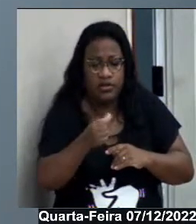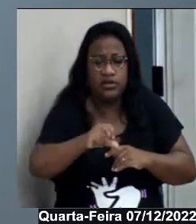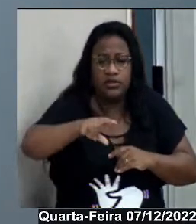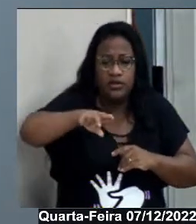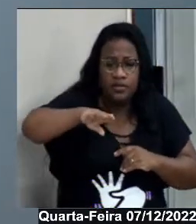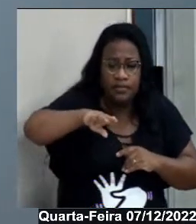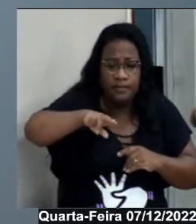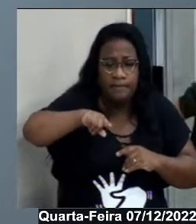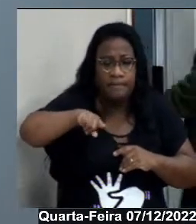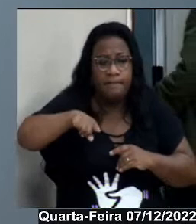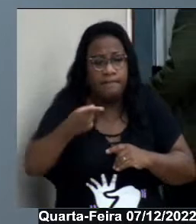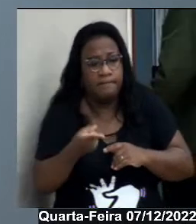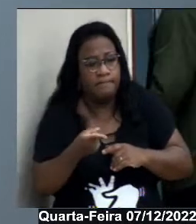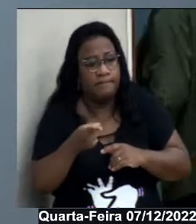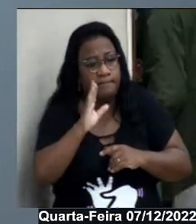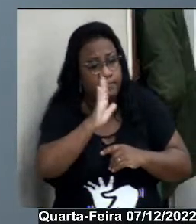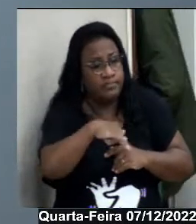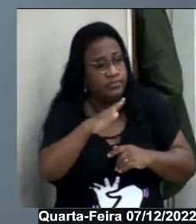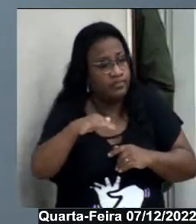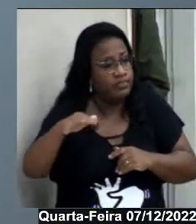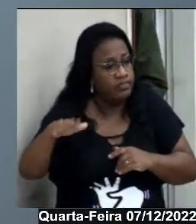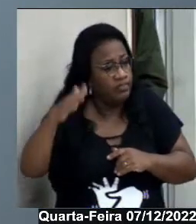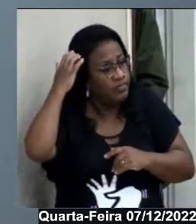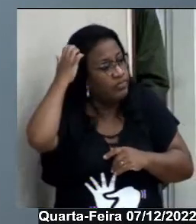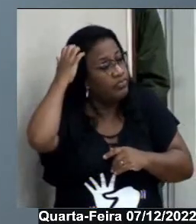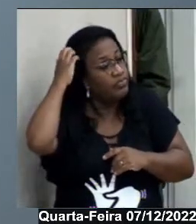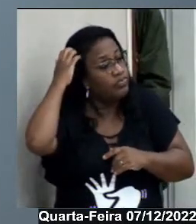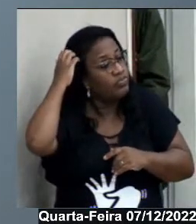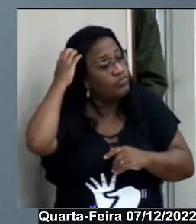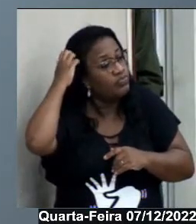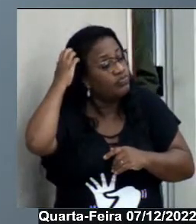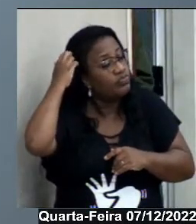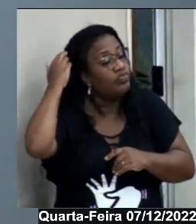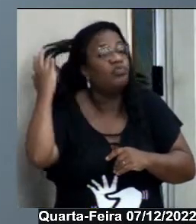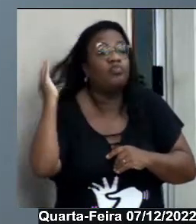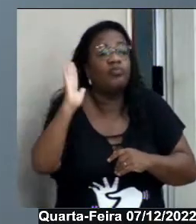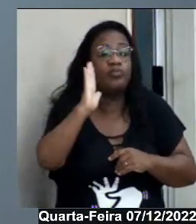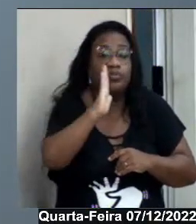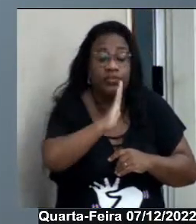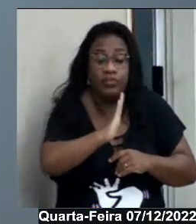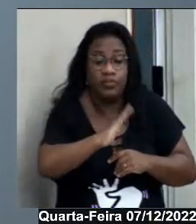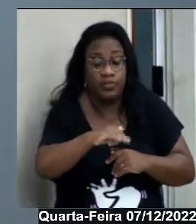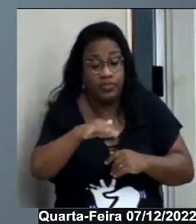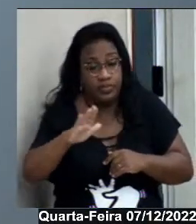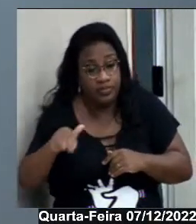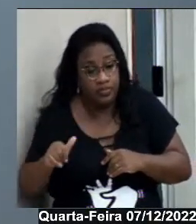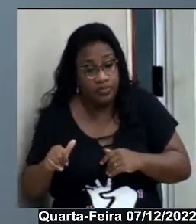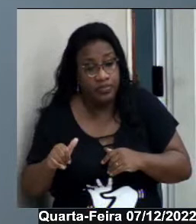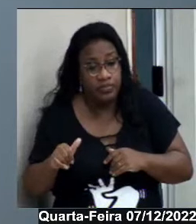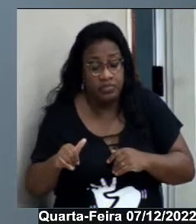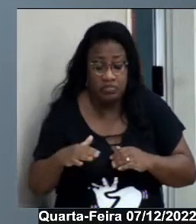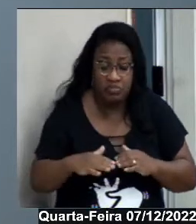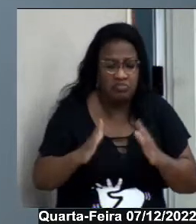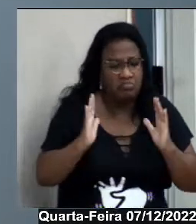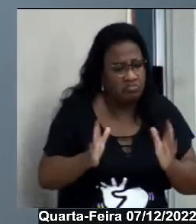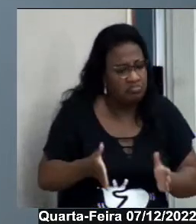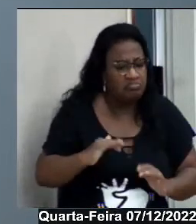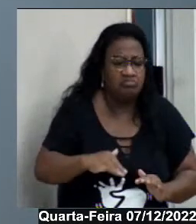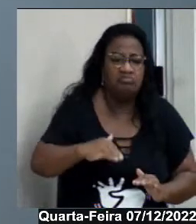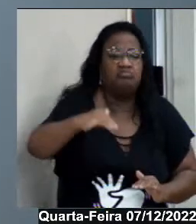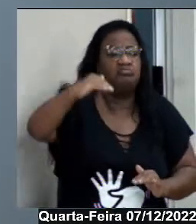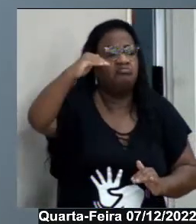Dessas, muitas do Embu, porque é na divisa. Algumas dessas crianças se tornaram